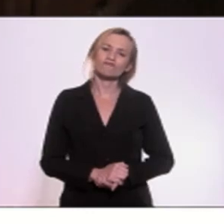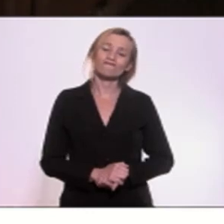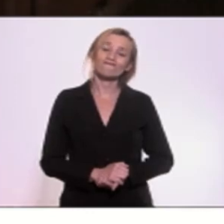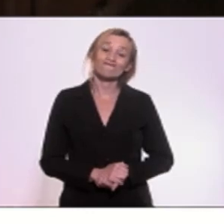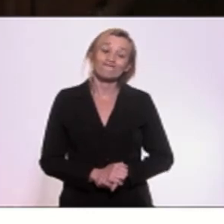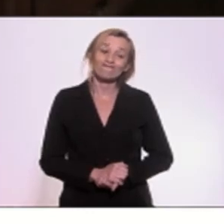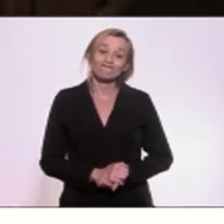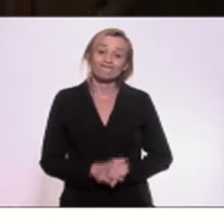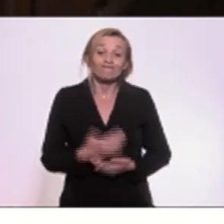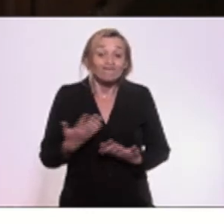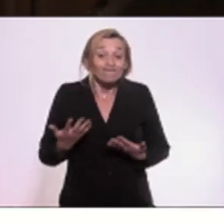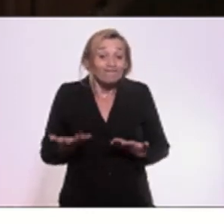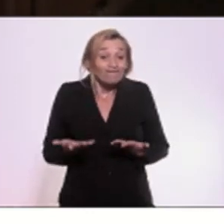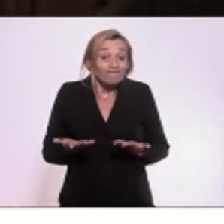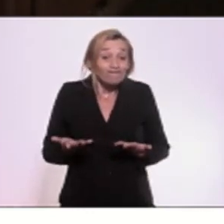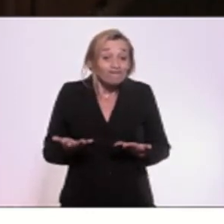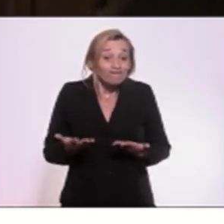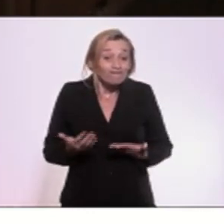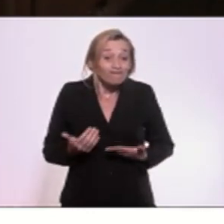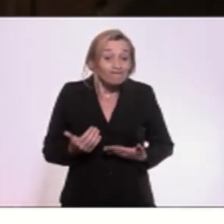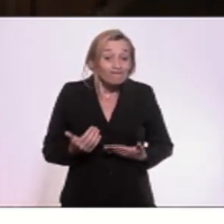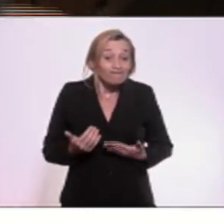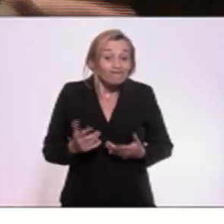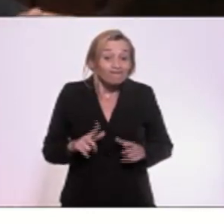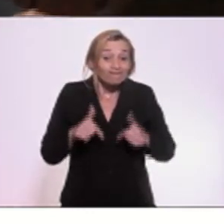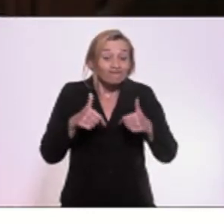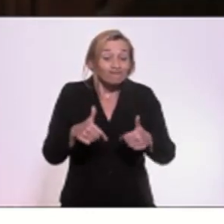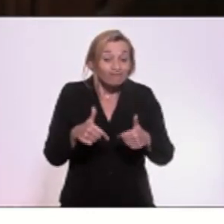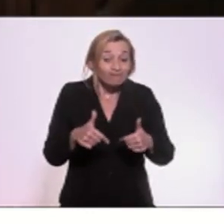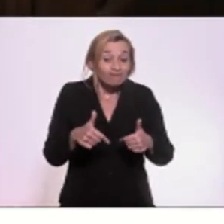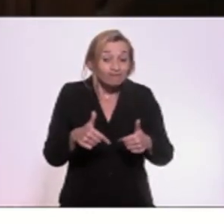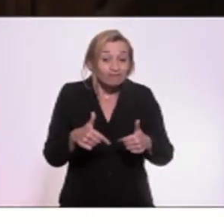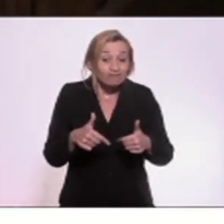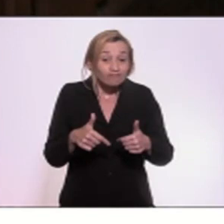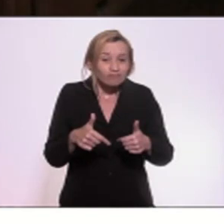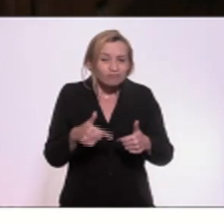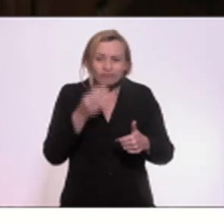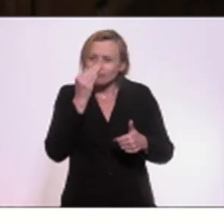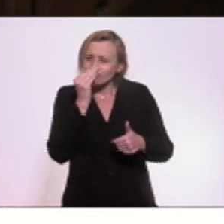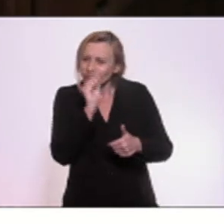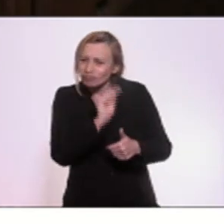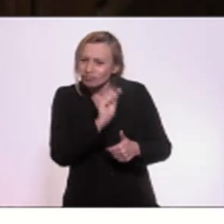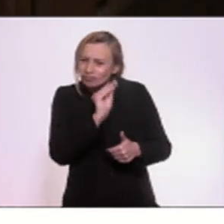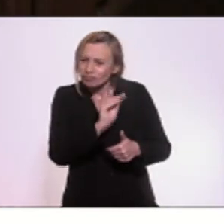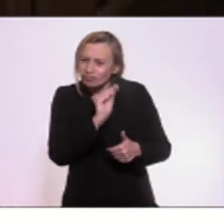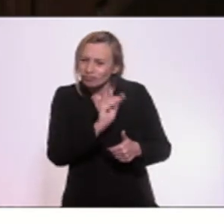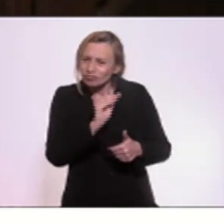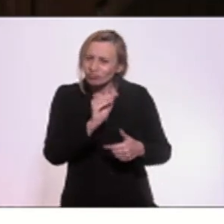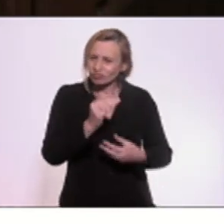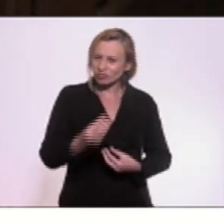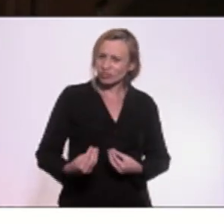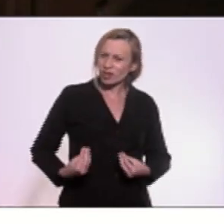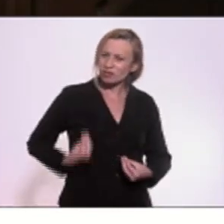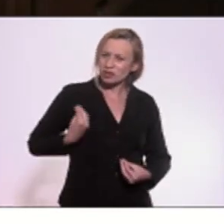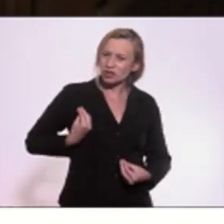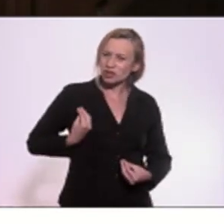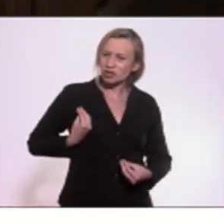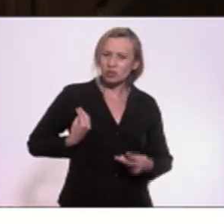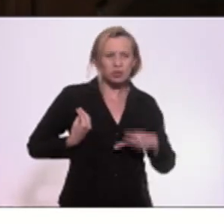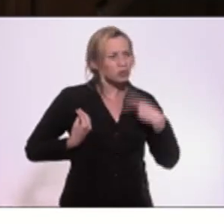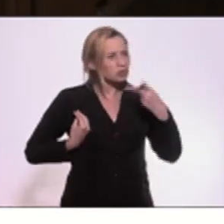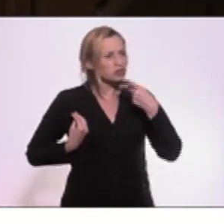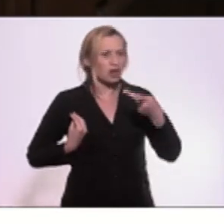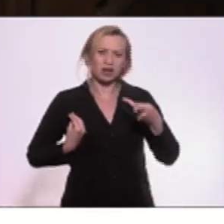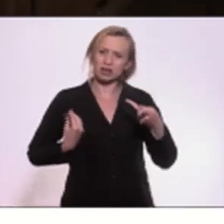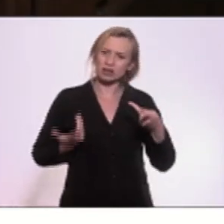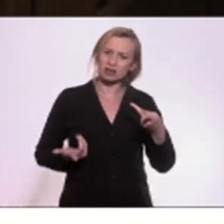enfim, assume uma atitude de banalização da vida quando faz o pronunciamento que fez, quando